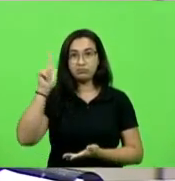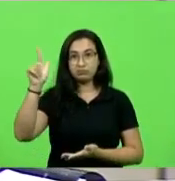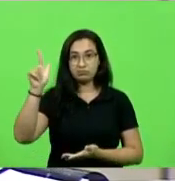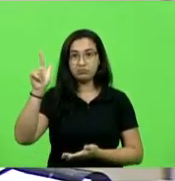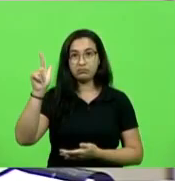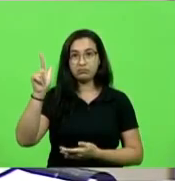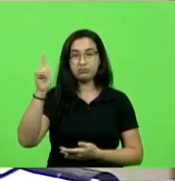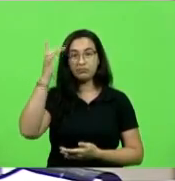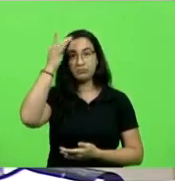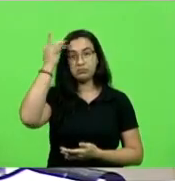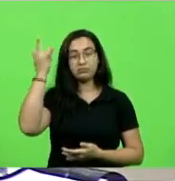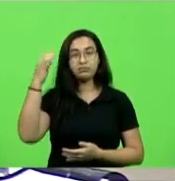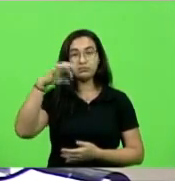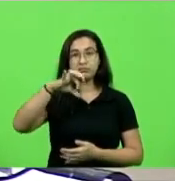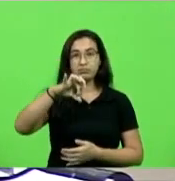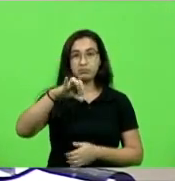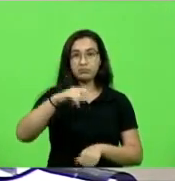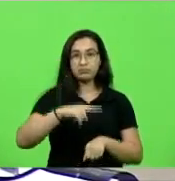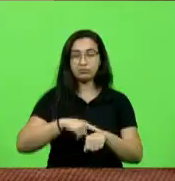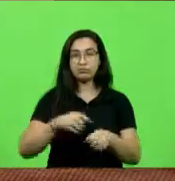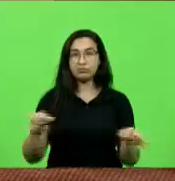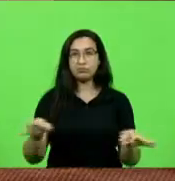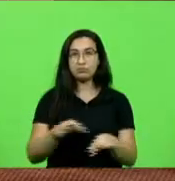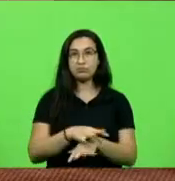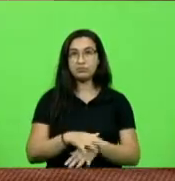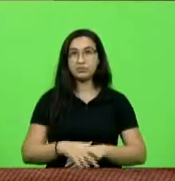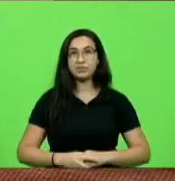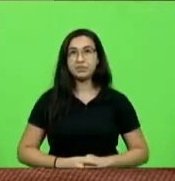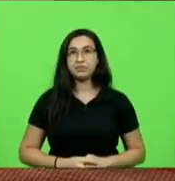para amanhã às 9 horas. Está encerrada a sessão.